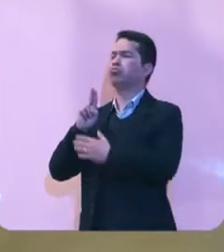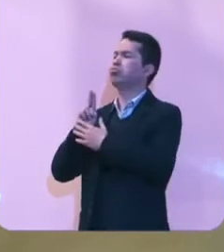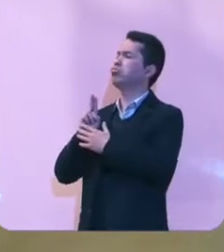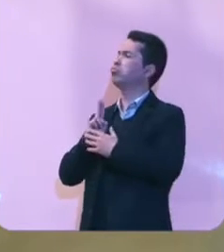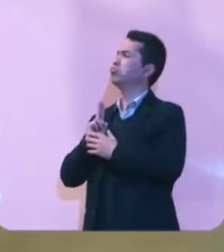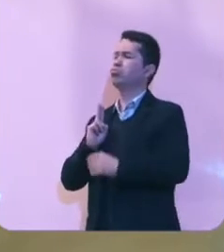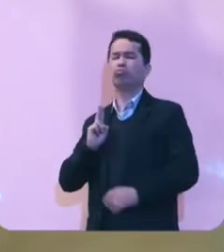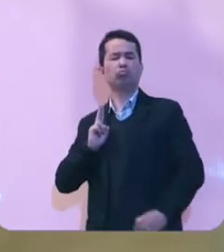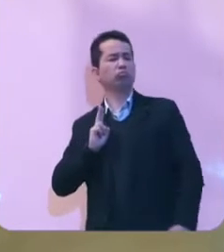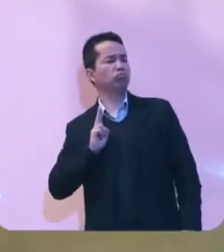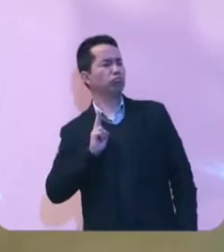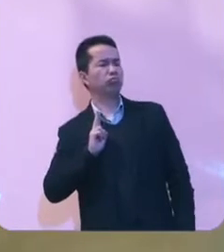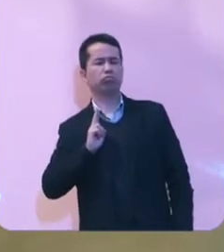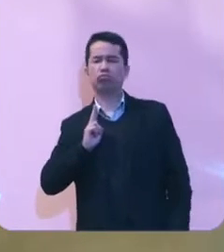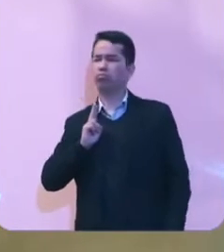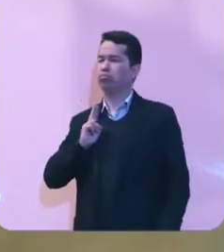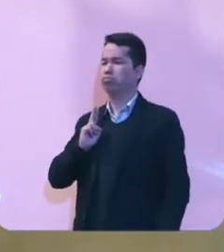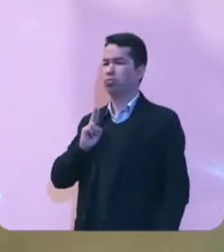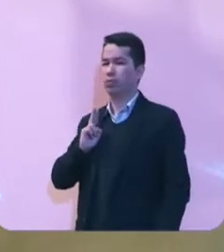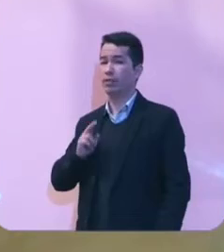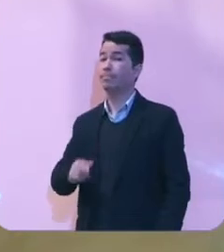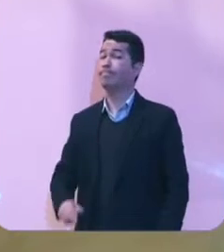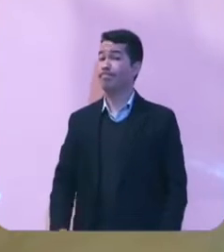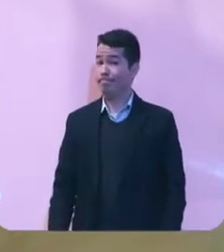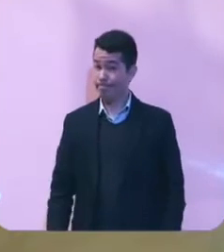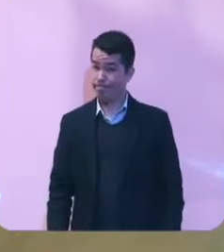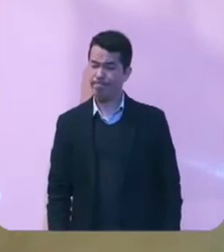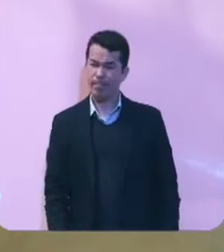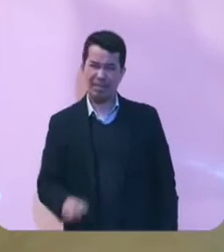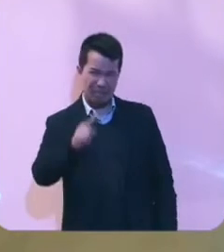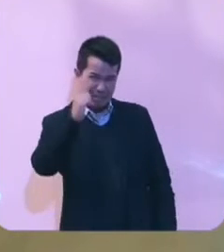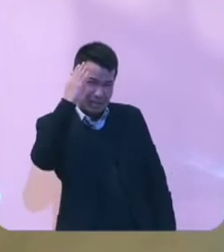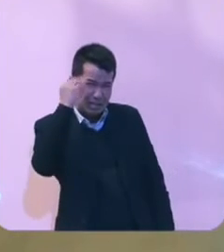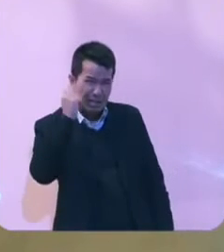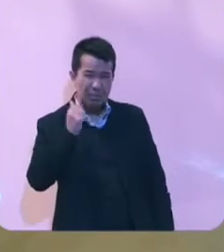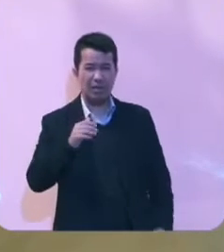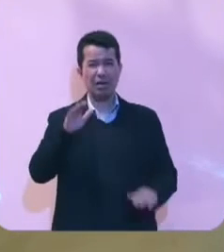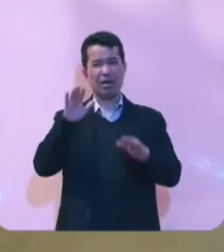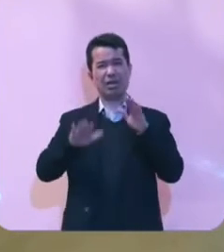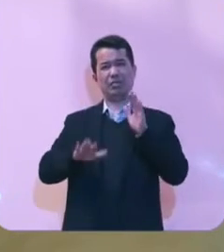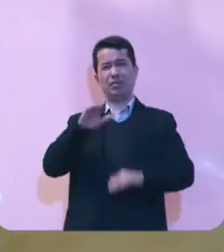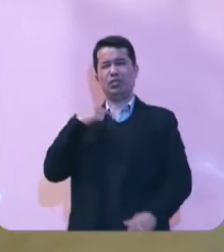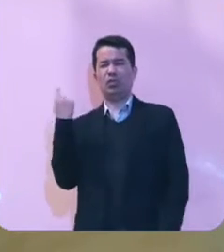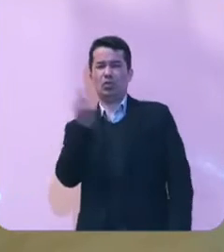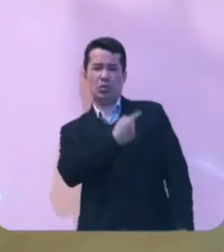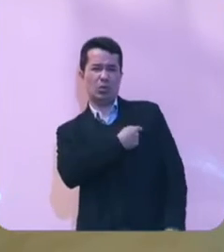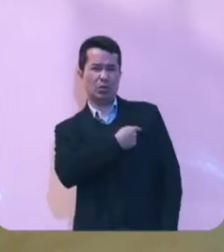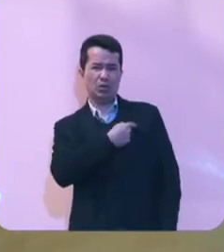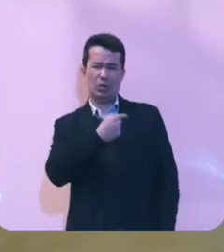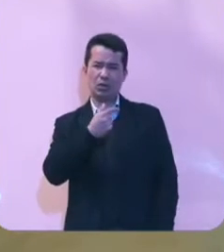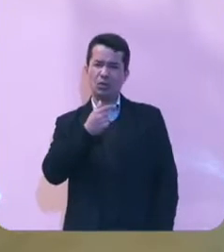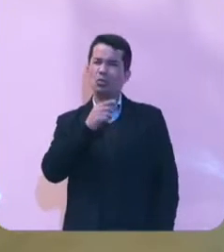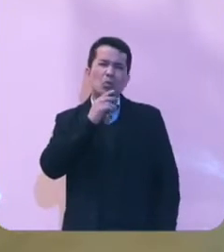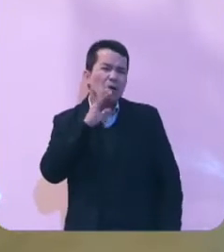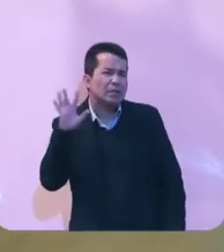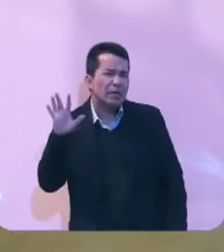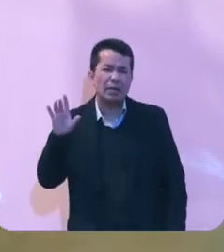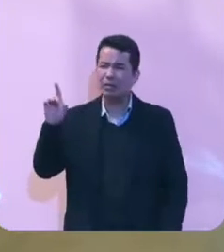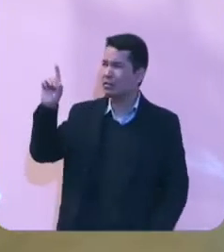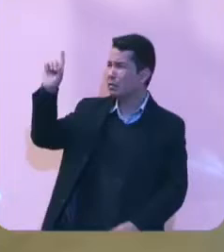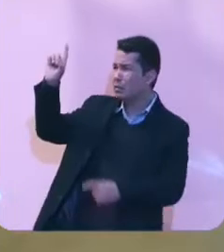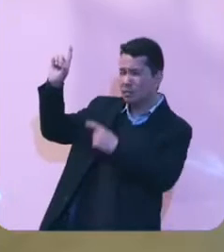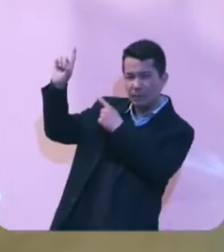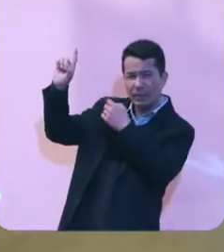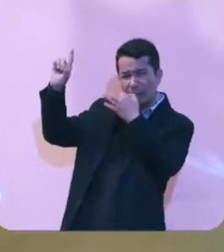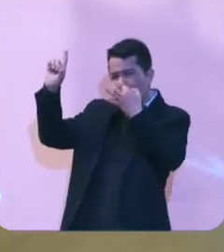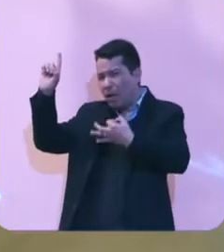de que Deus é o Senhor da nossa vida, a gente só quer construir o nosso reino. Mas quando Jesus é o Senhor da nossa vida,